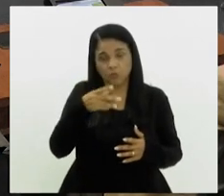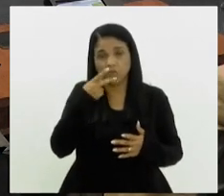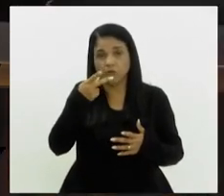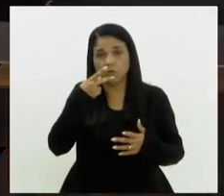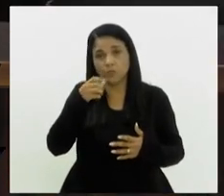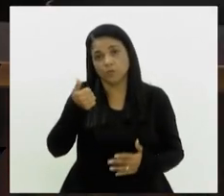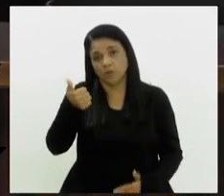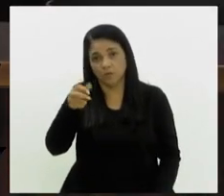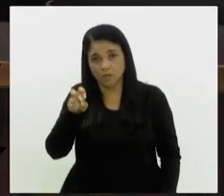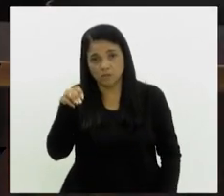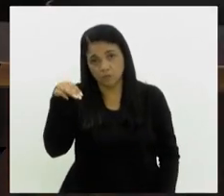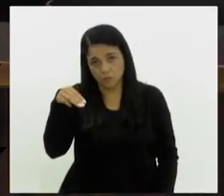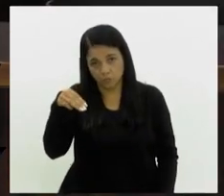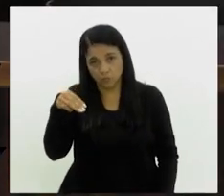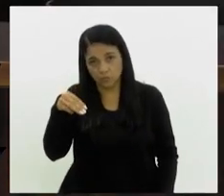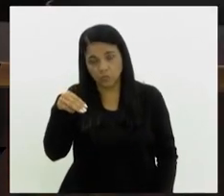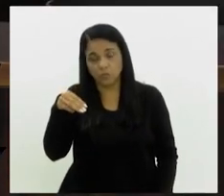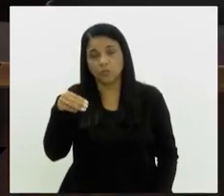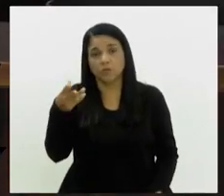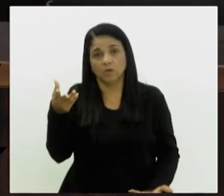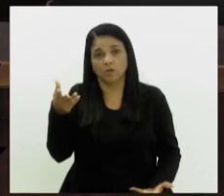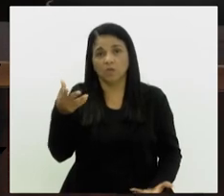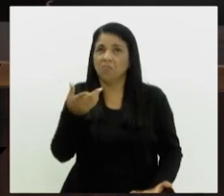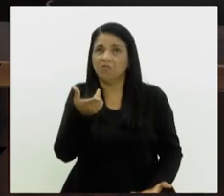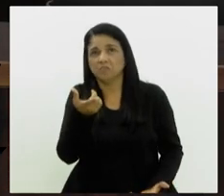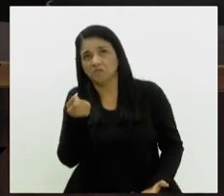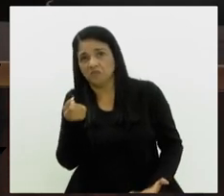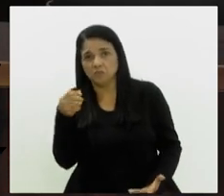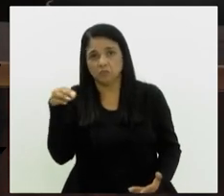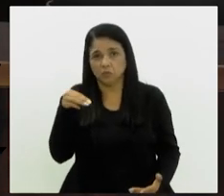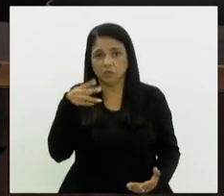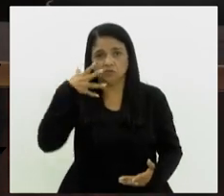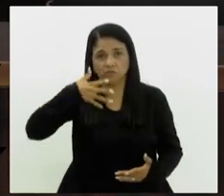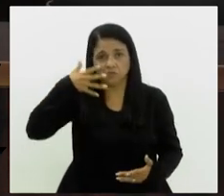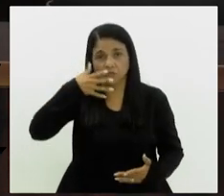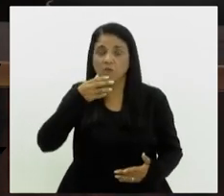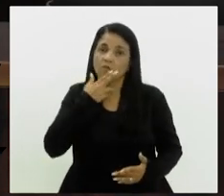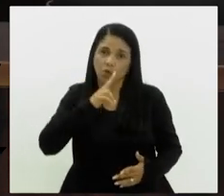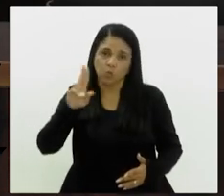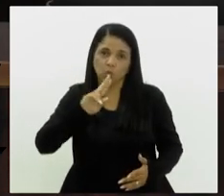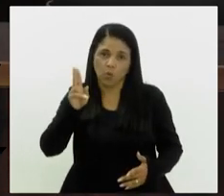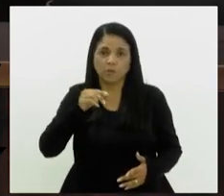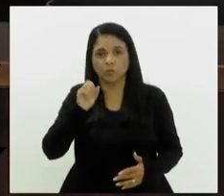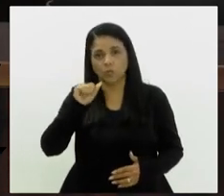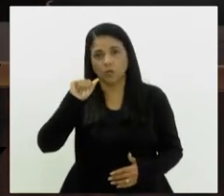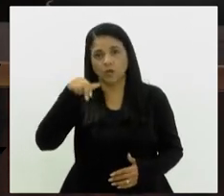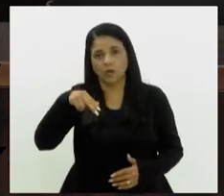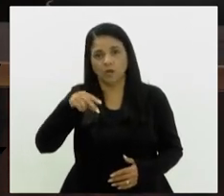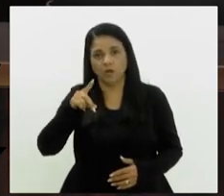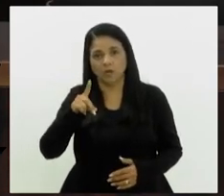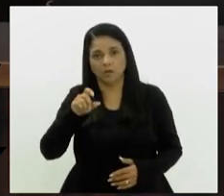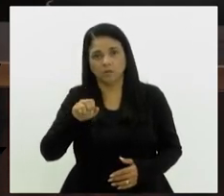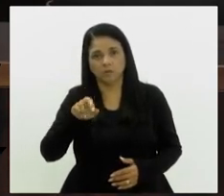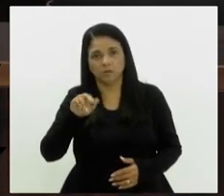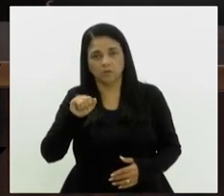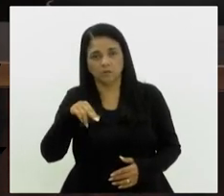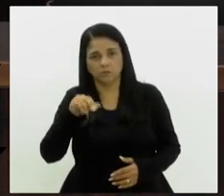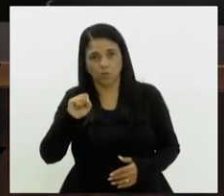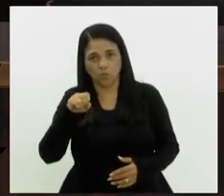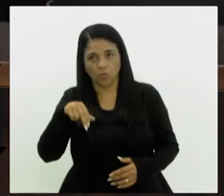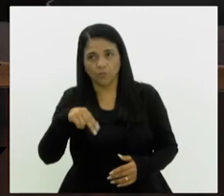ou 20, e ainda citou o nome do deputado Anderson, que regimentalmente tem direito de fazer uso da palavra. Portanto, não havendo